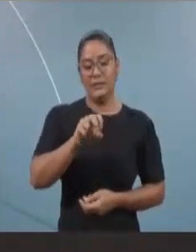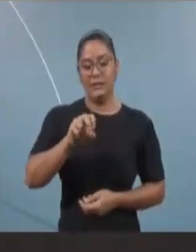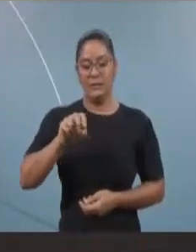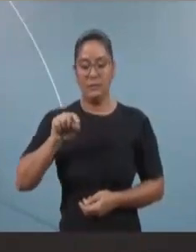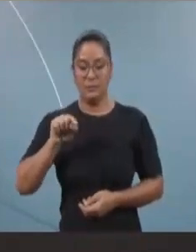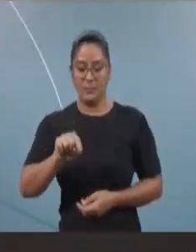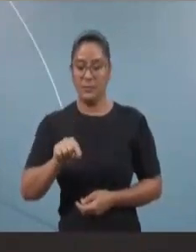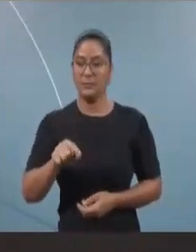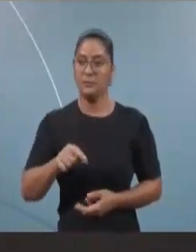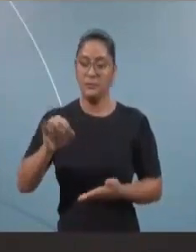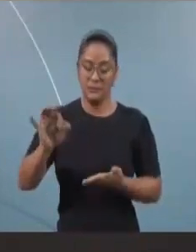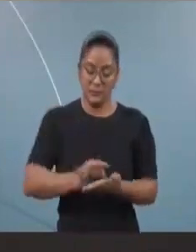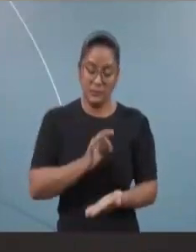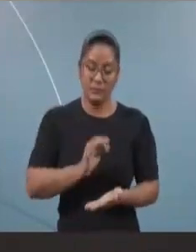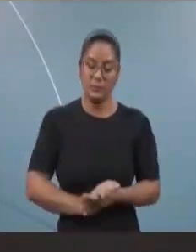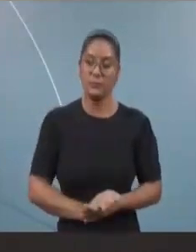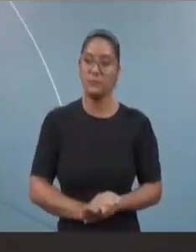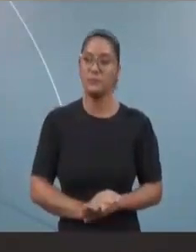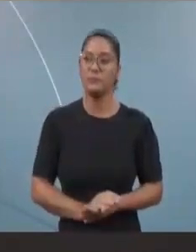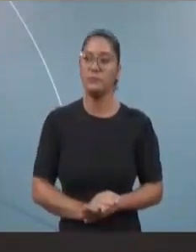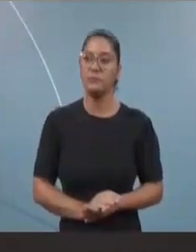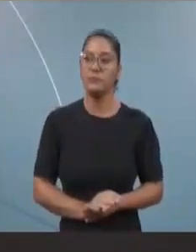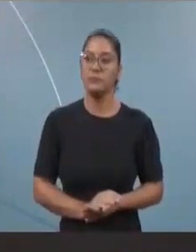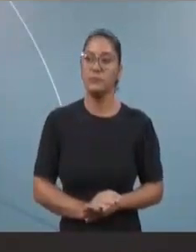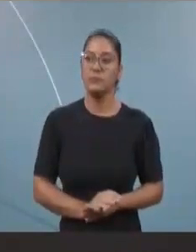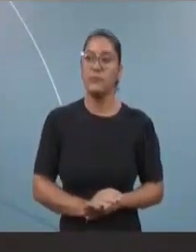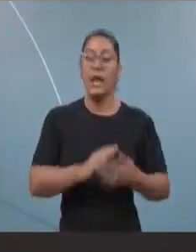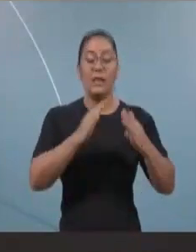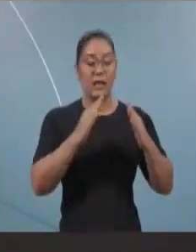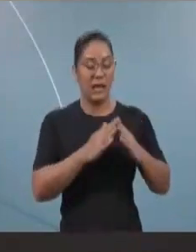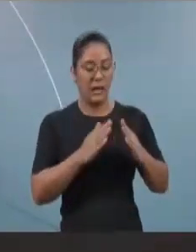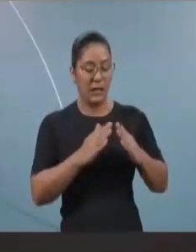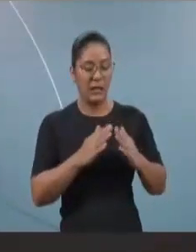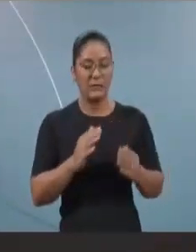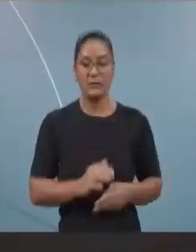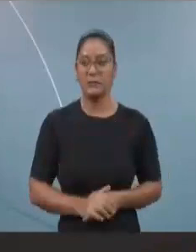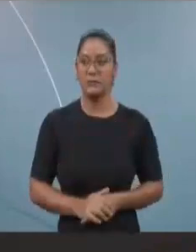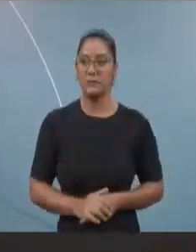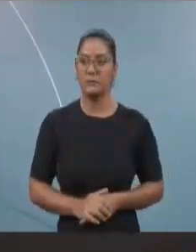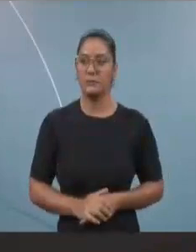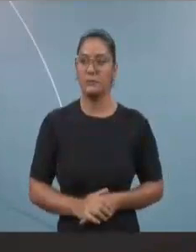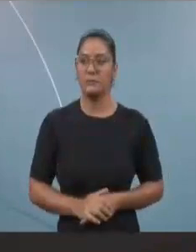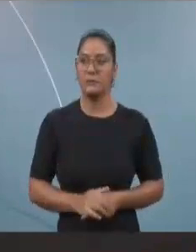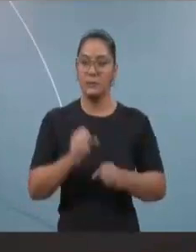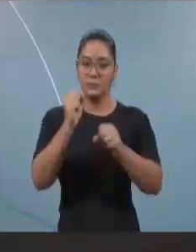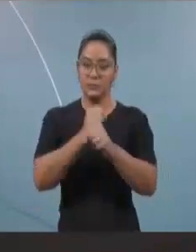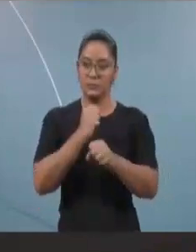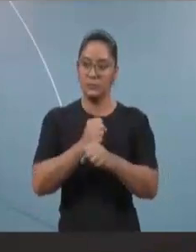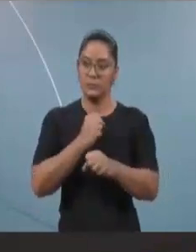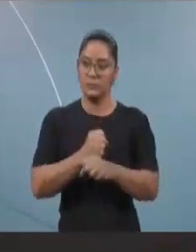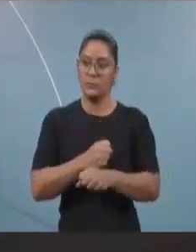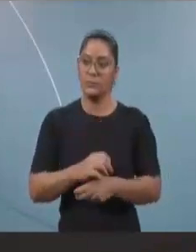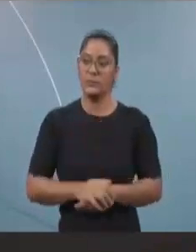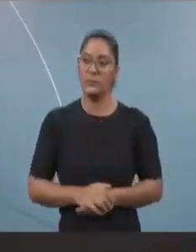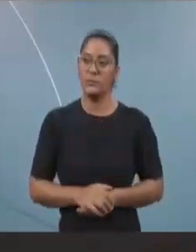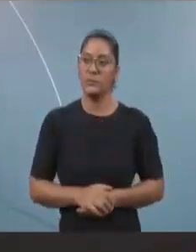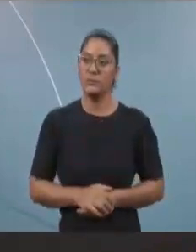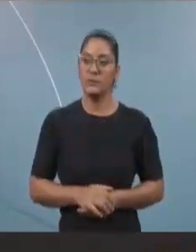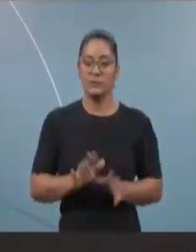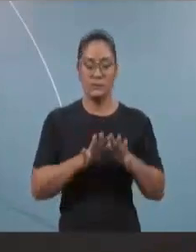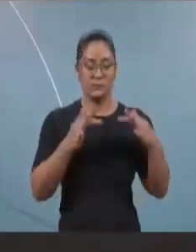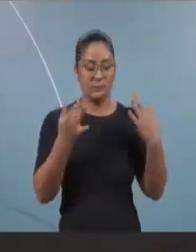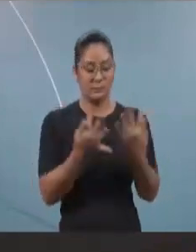Escrituras públicas do lote da casa aonde aonde está construída o imóvel dessas